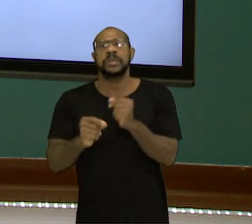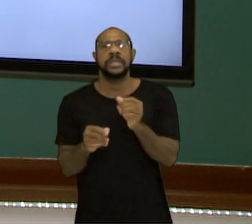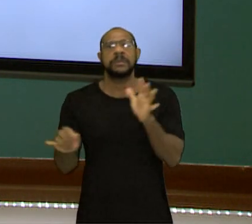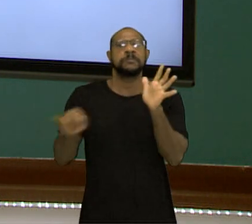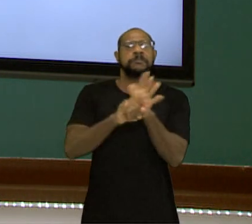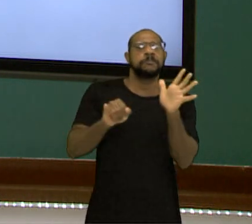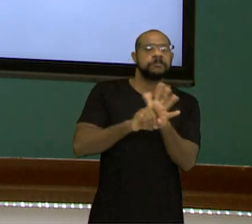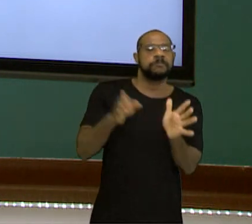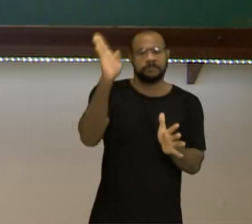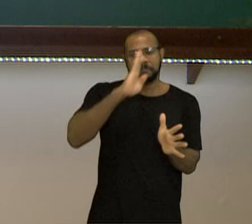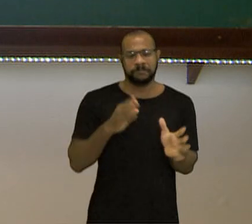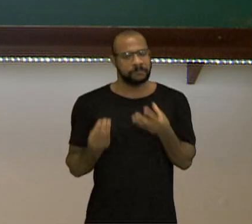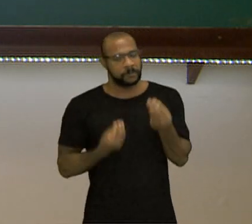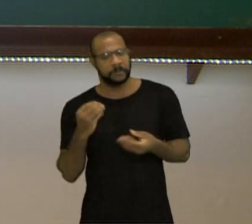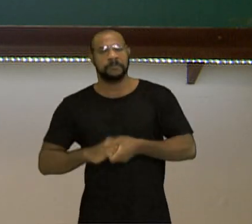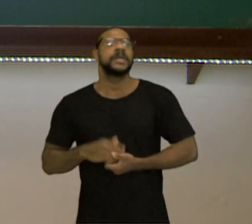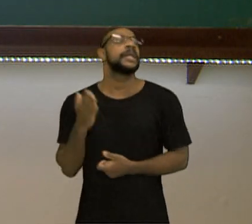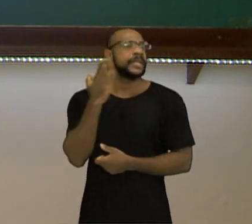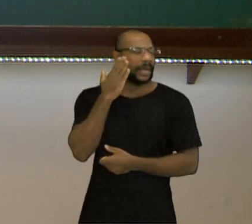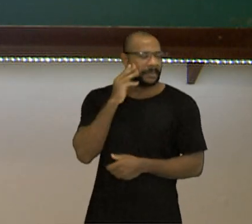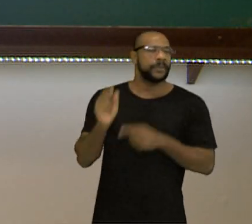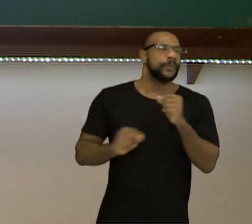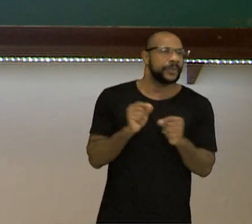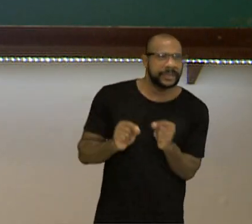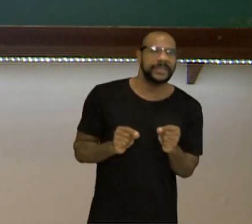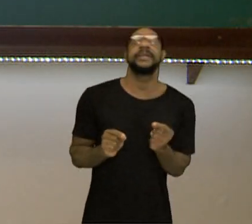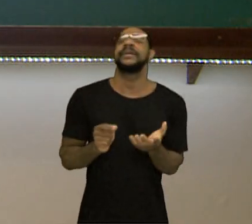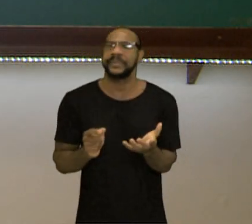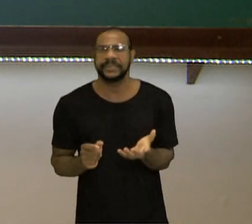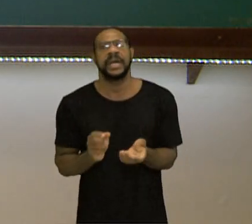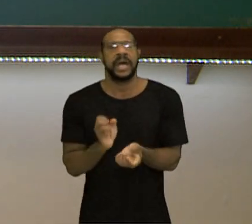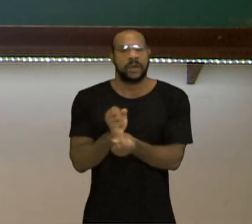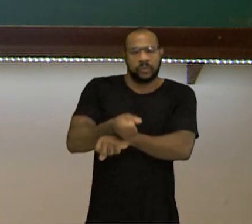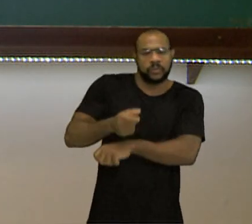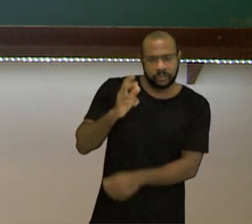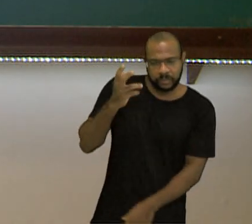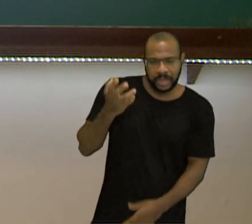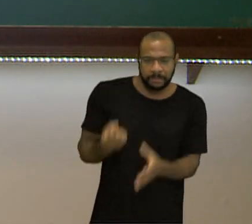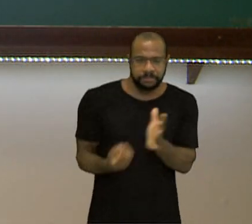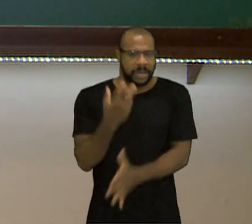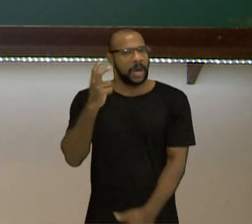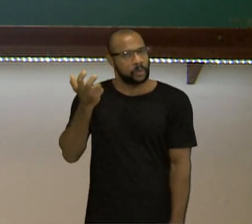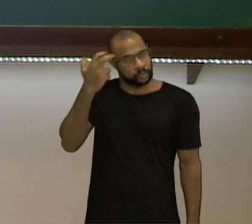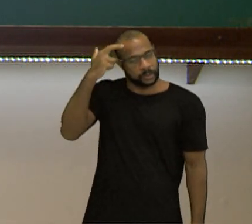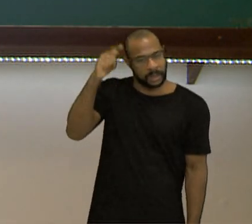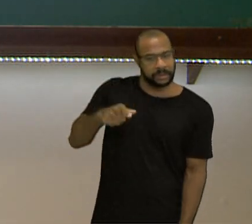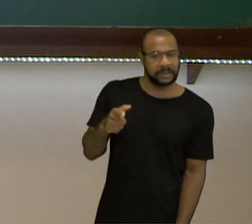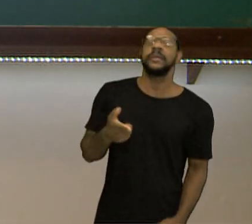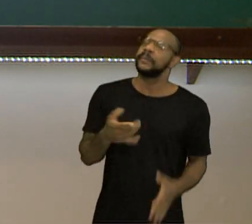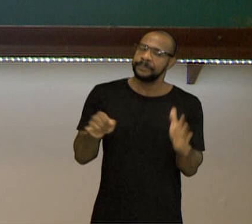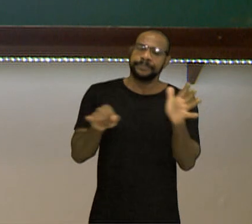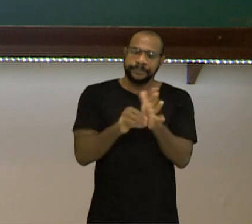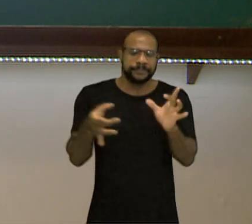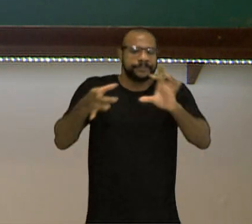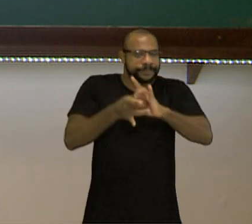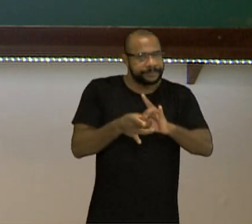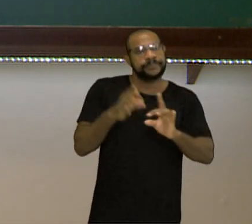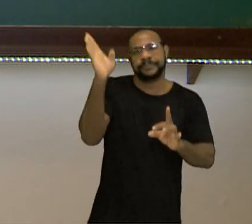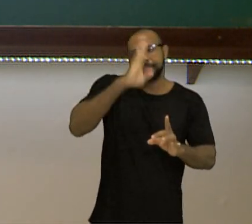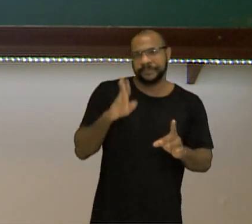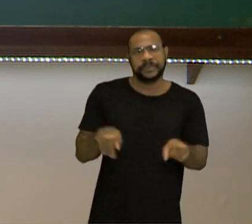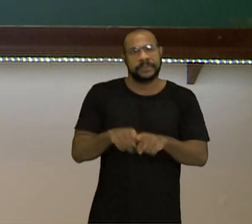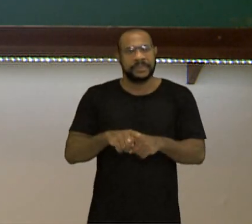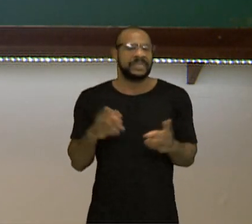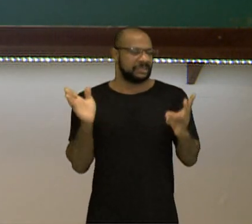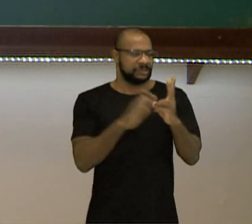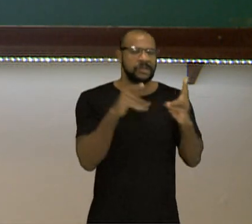identidade nacional. Nós sabemos que a miscigenação cultural faz parte da identidade brasileira através da matriz indígena